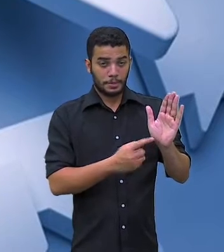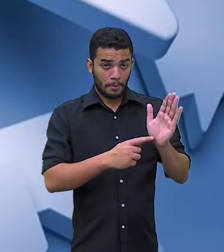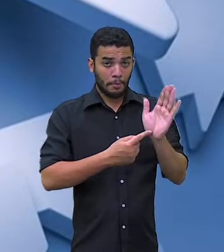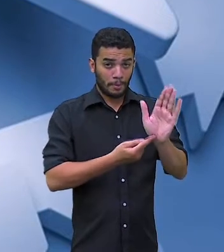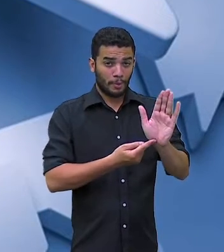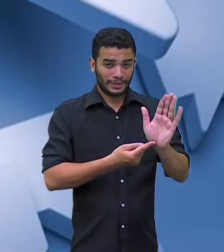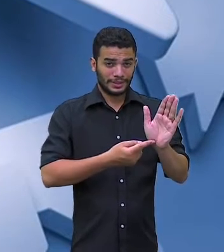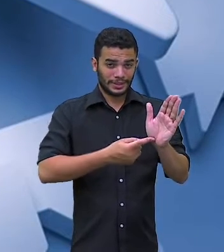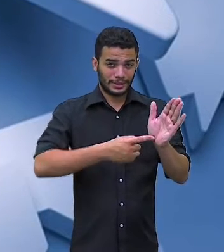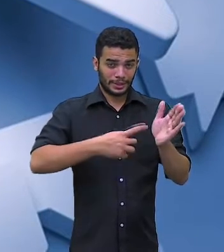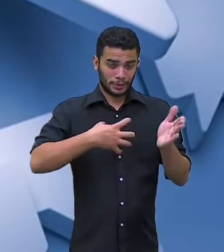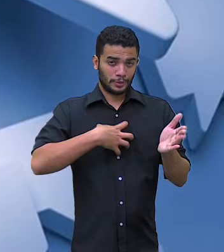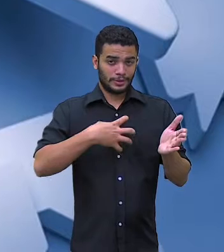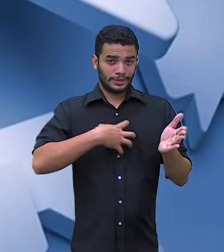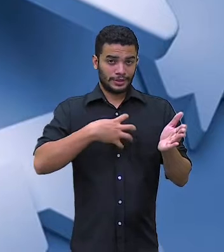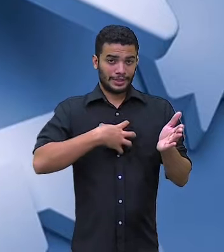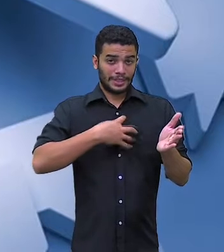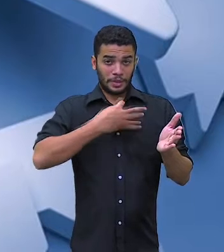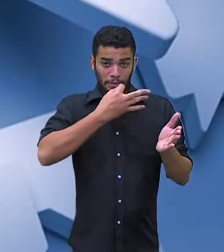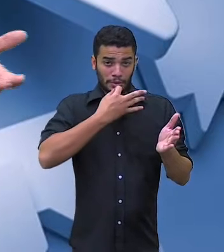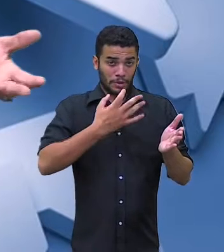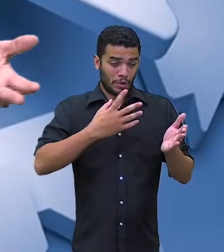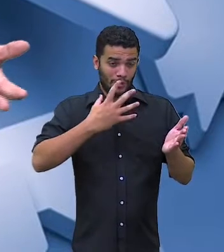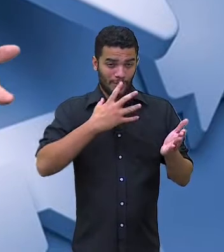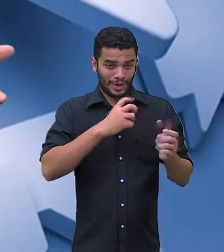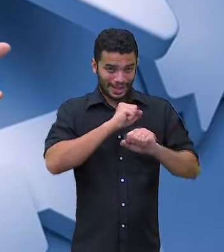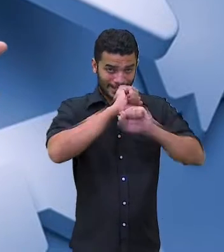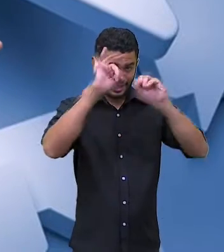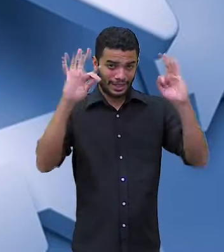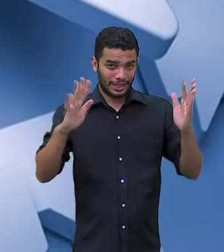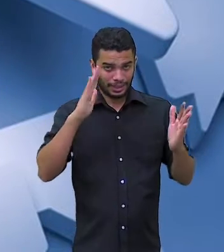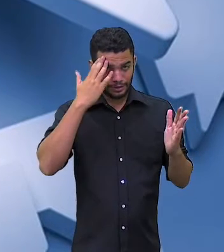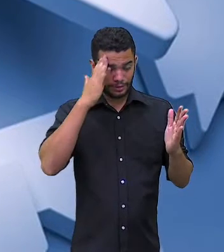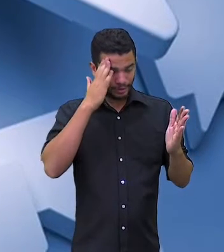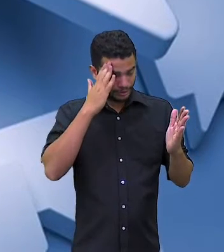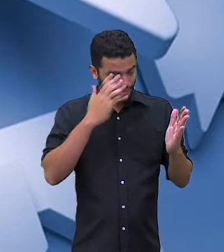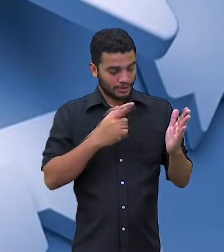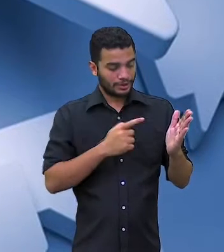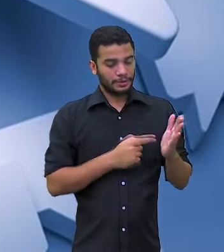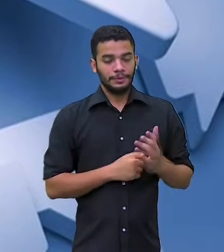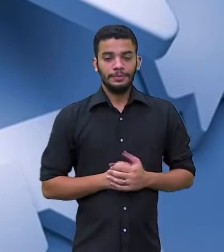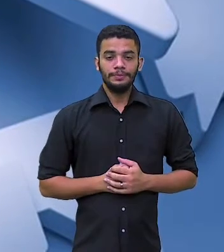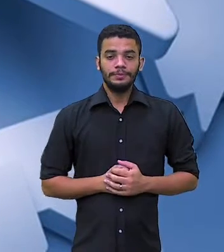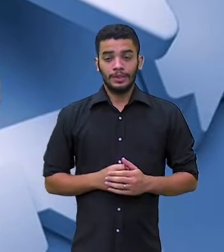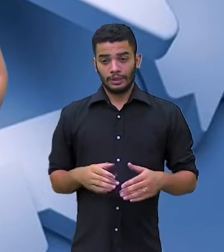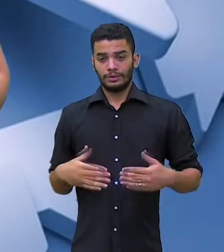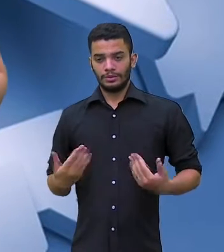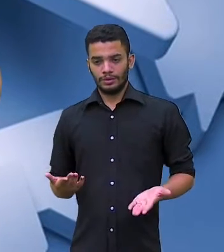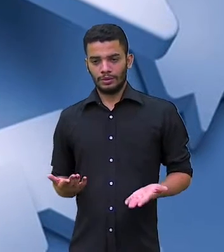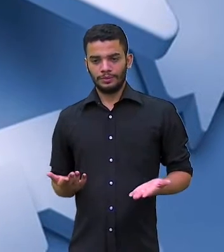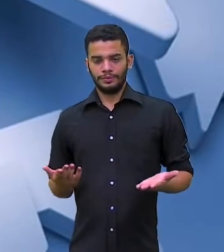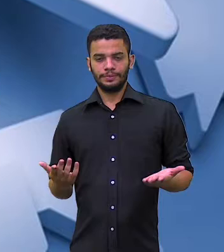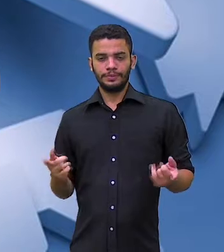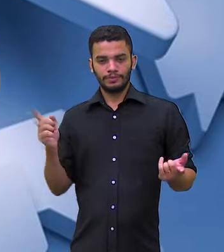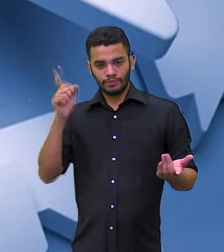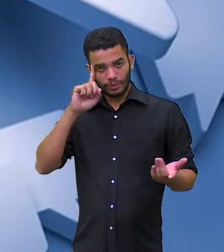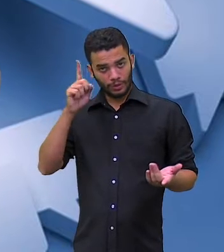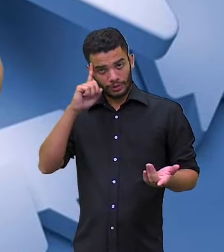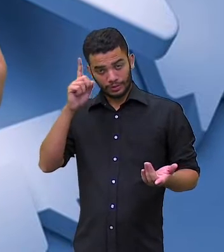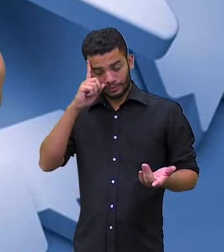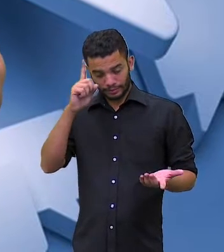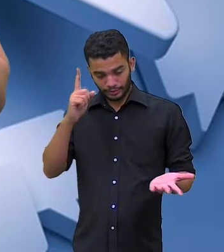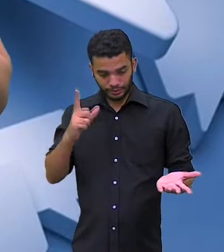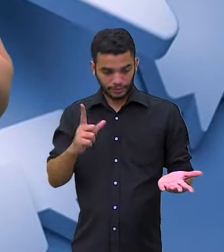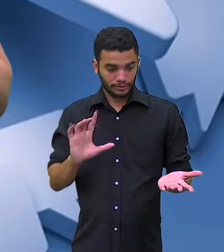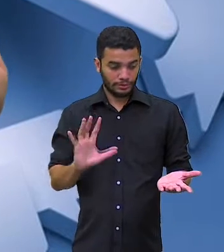aí, né, qual que é a ideia a ser defendida. A gente sabe que na nossa vida aí cotidiana estamos sempre assumindo aí uma posição,